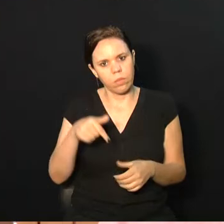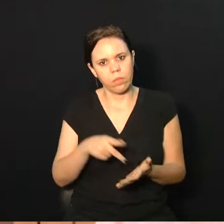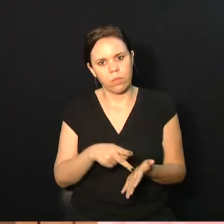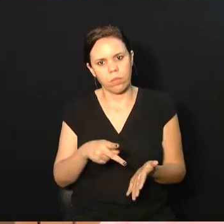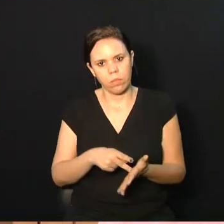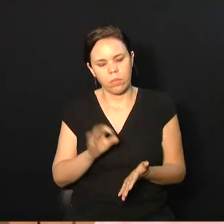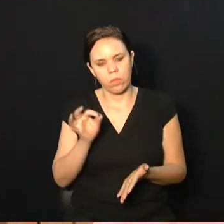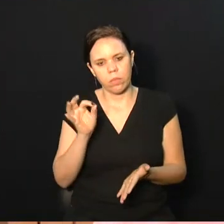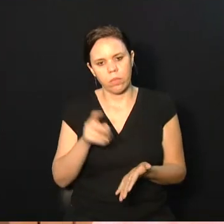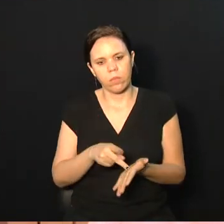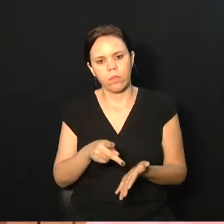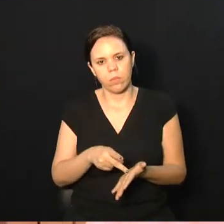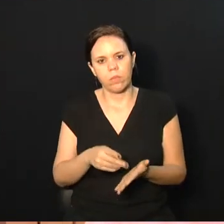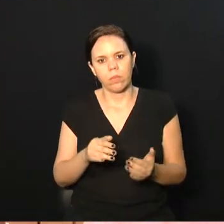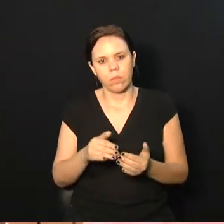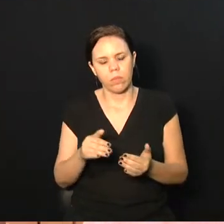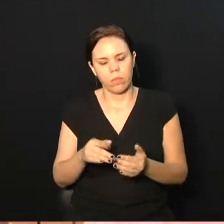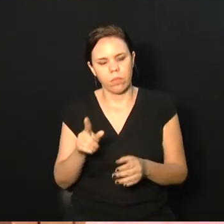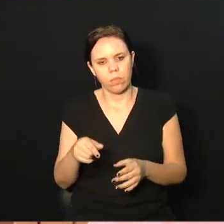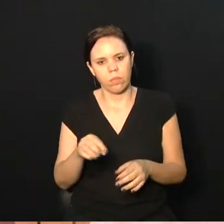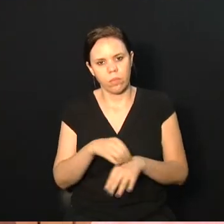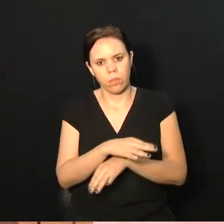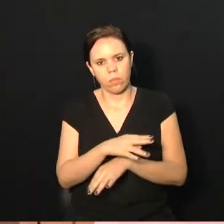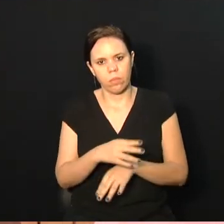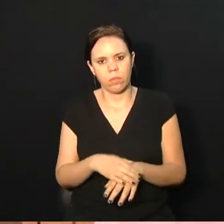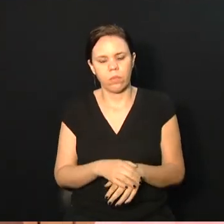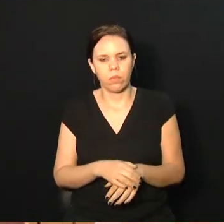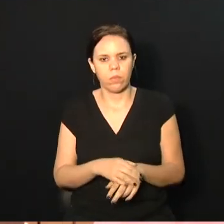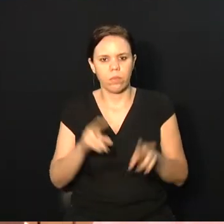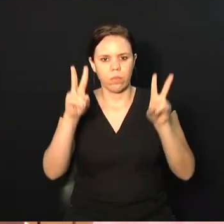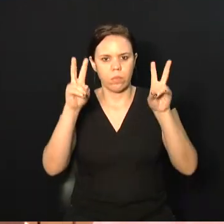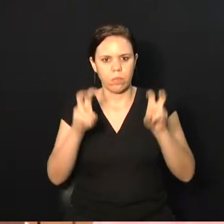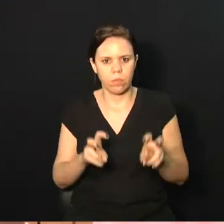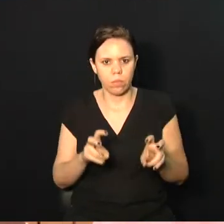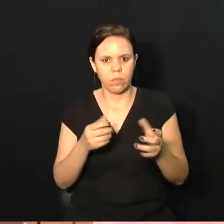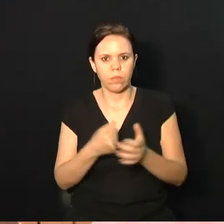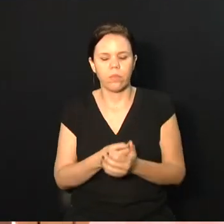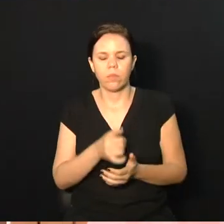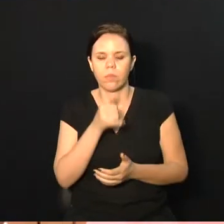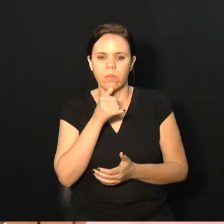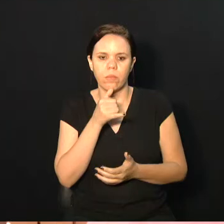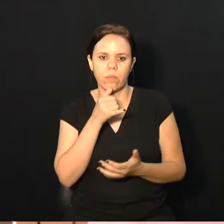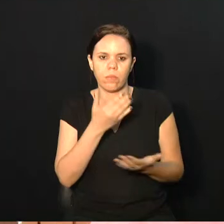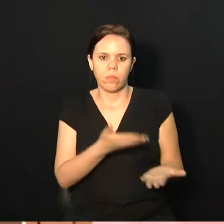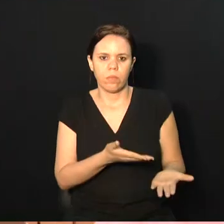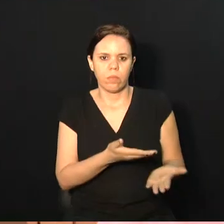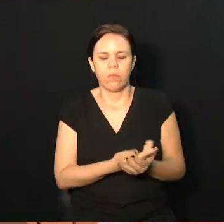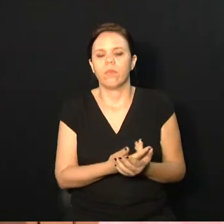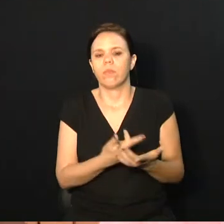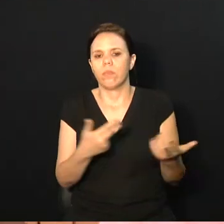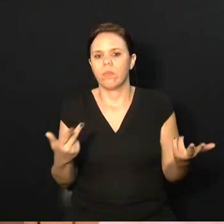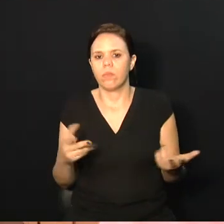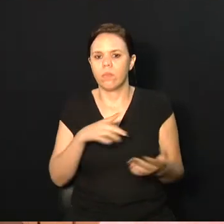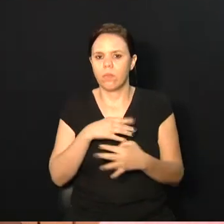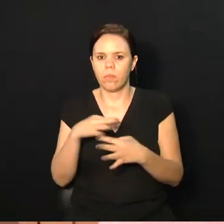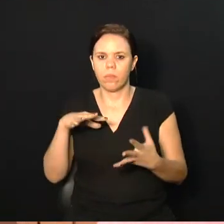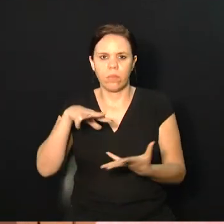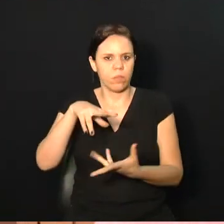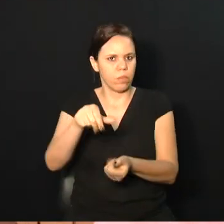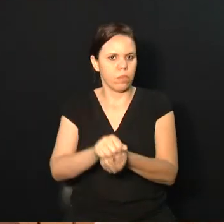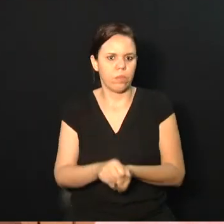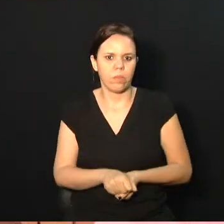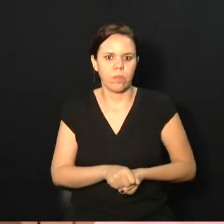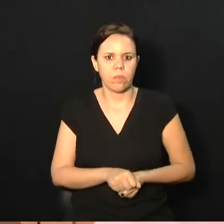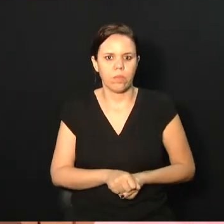Olha, com certeza. Elas trouxeram aqui exemplos de outras cidades do mundo,